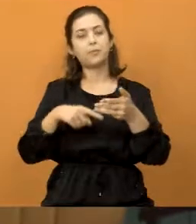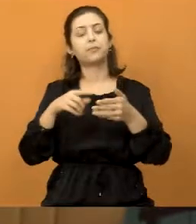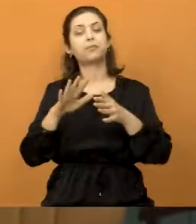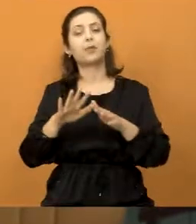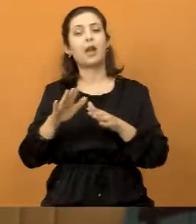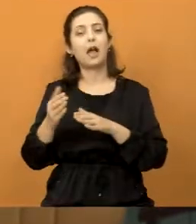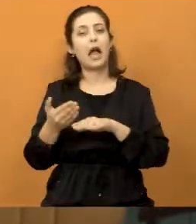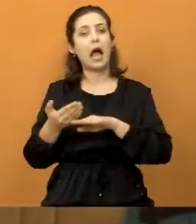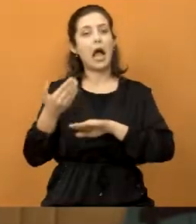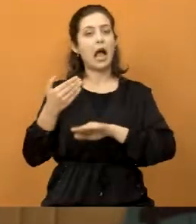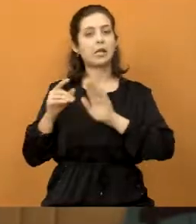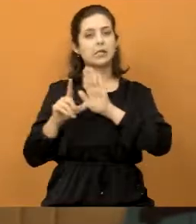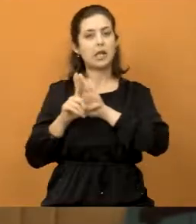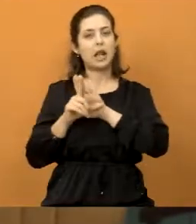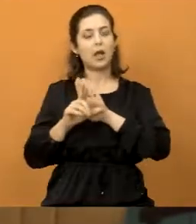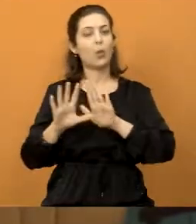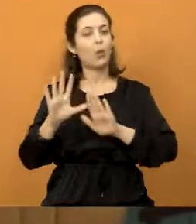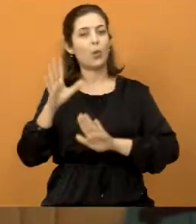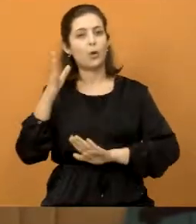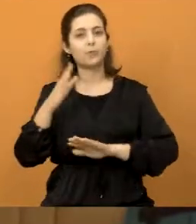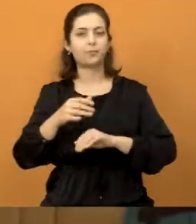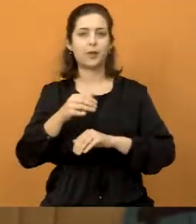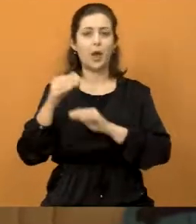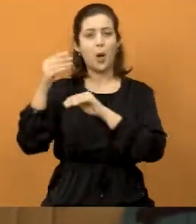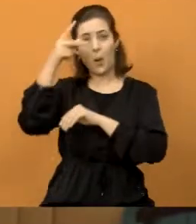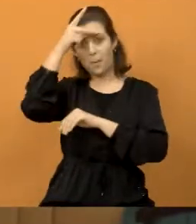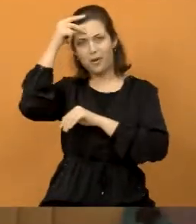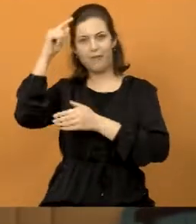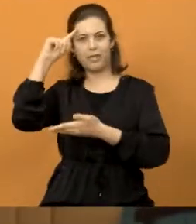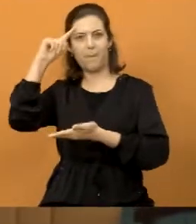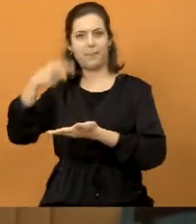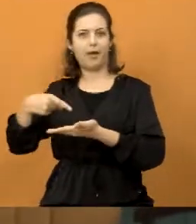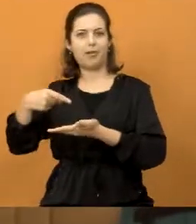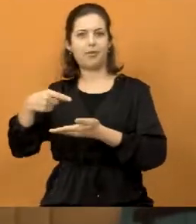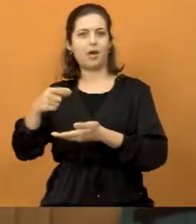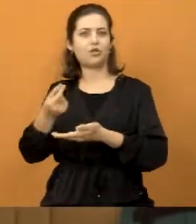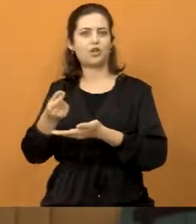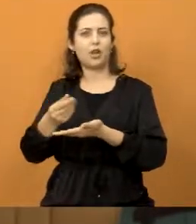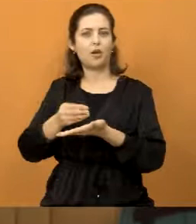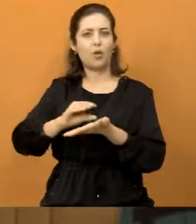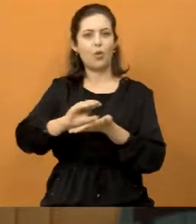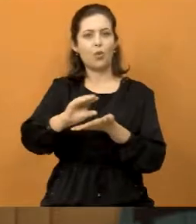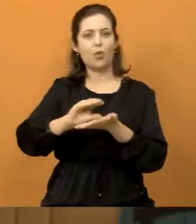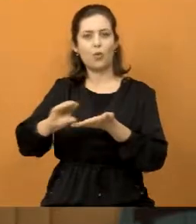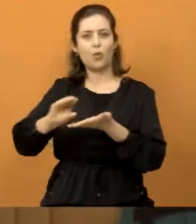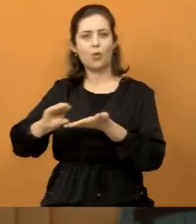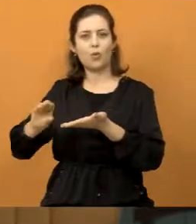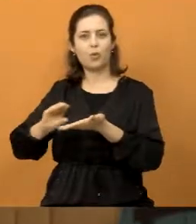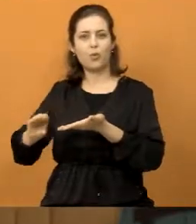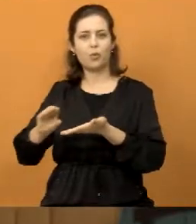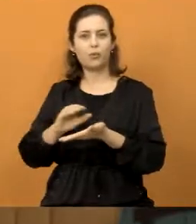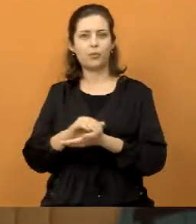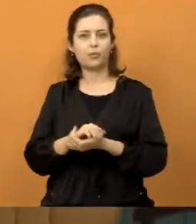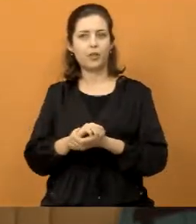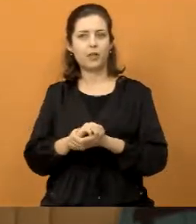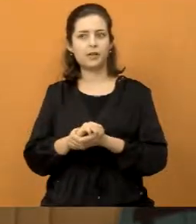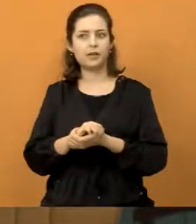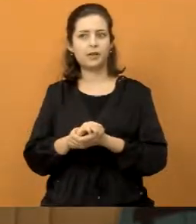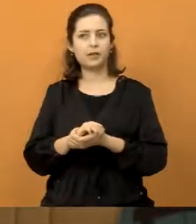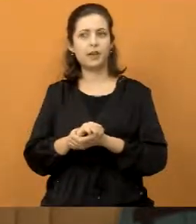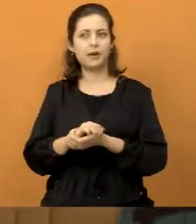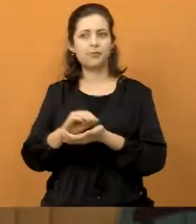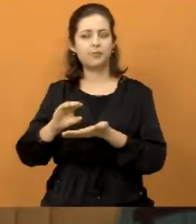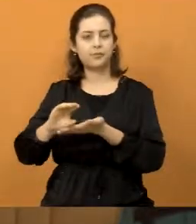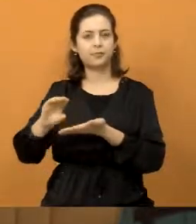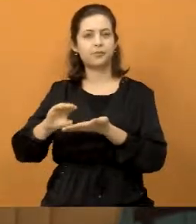dessa lei se aprovada o que acontece o prefeito é quem determinava como tinha se o orçamento a ser executado na